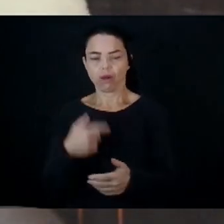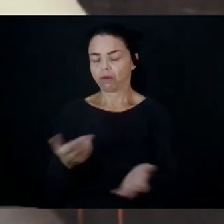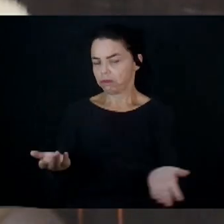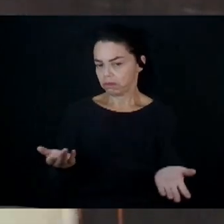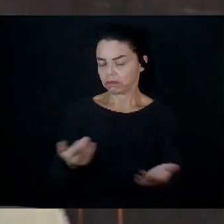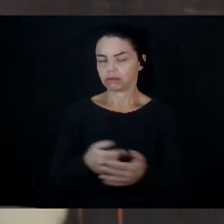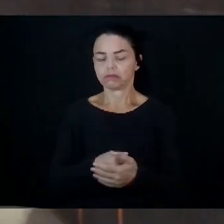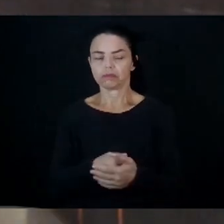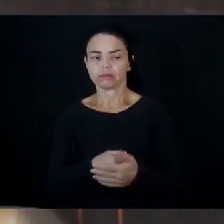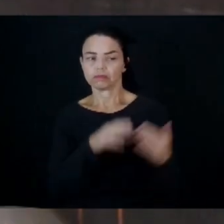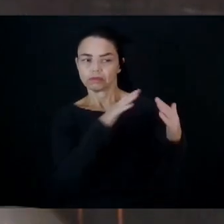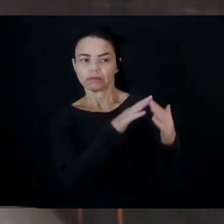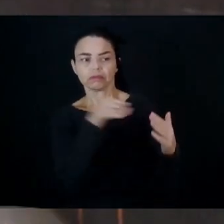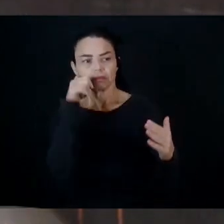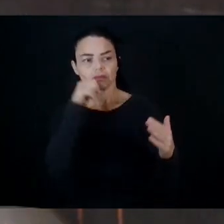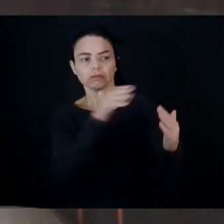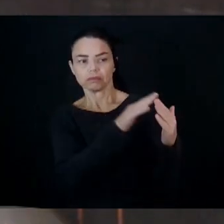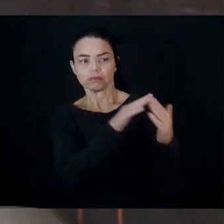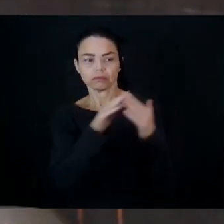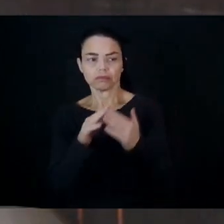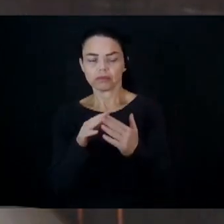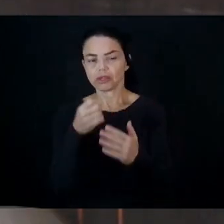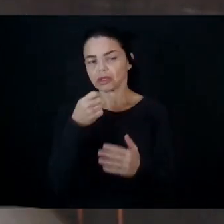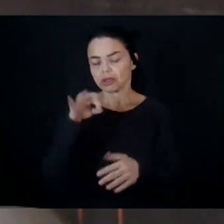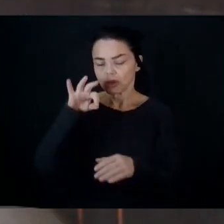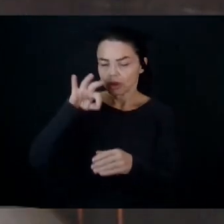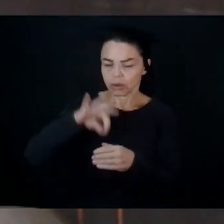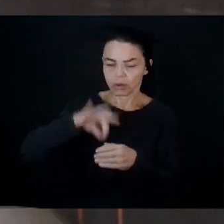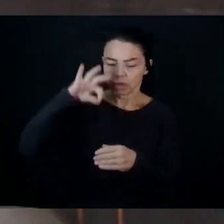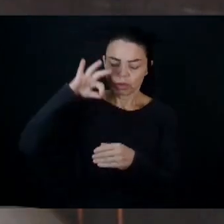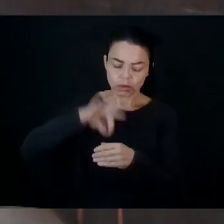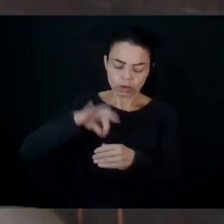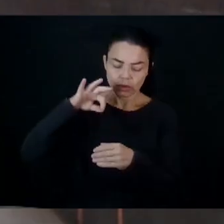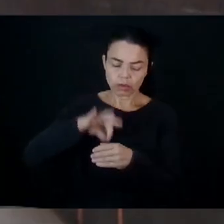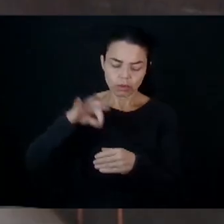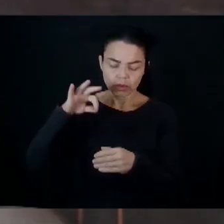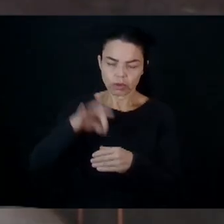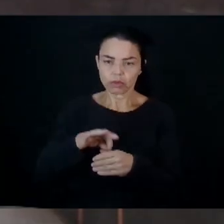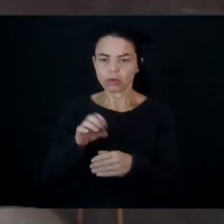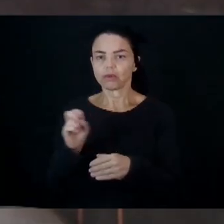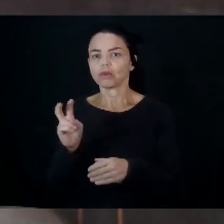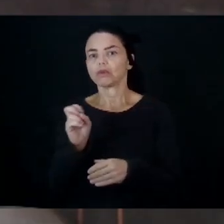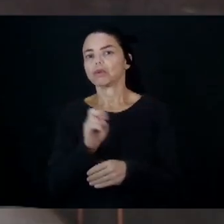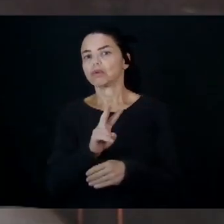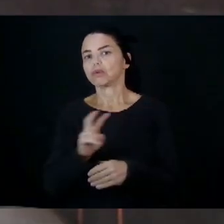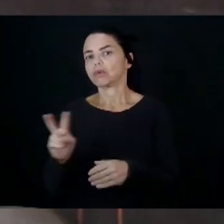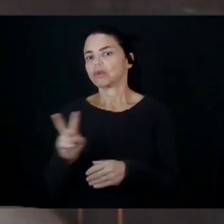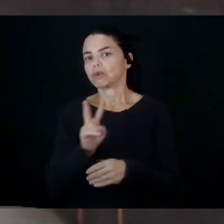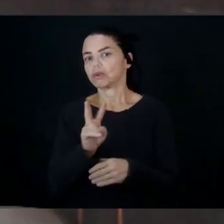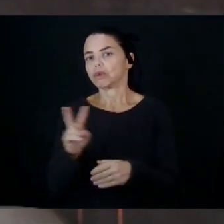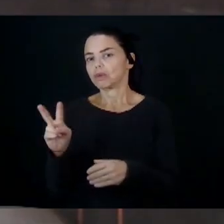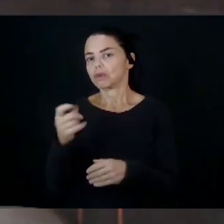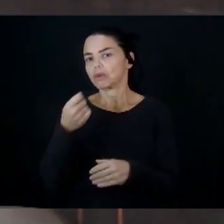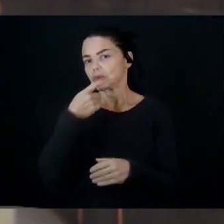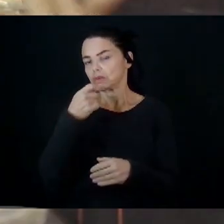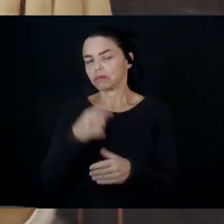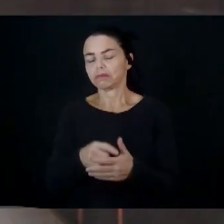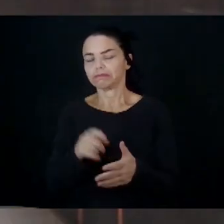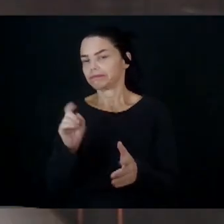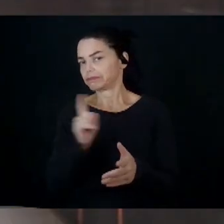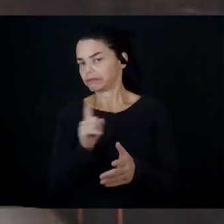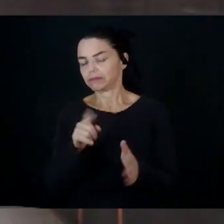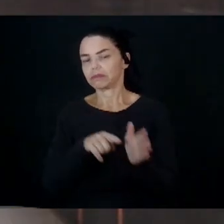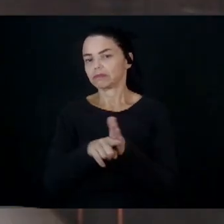falou que está tomando tal chá ou tal coisa, tal vitamina é boa, mas fazer uma investigação com um médico